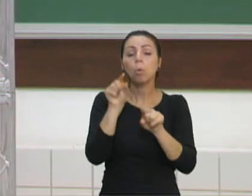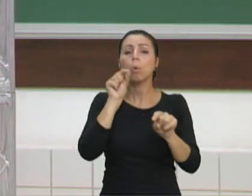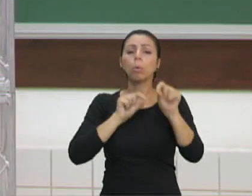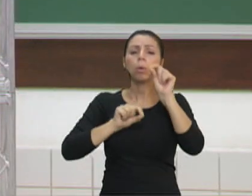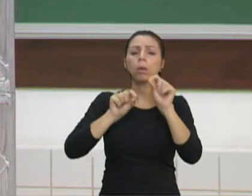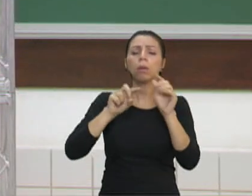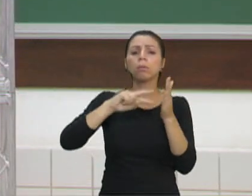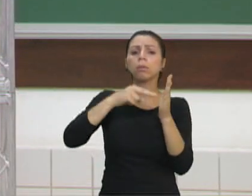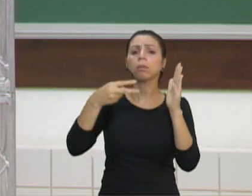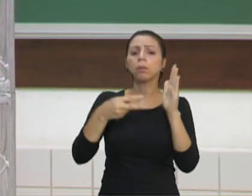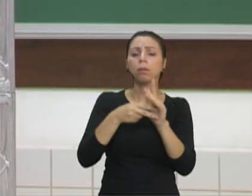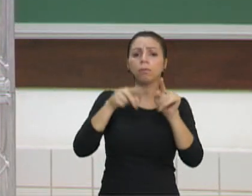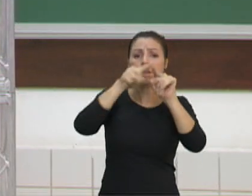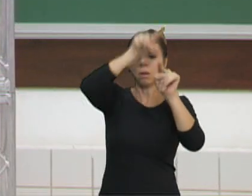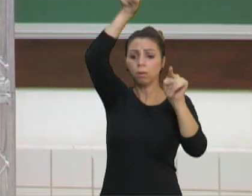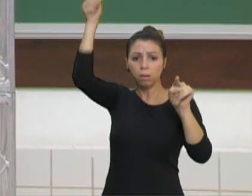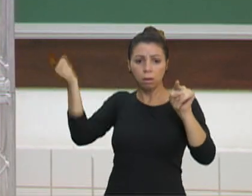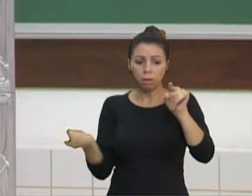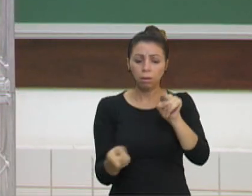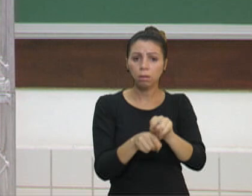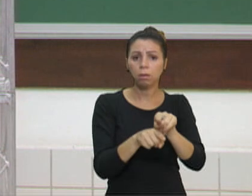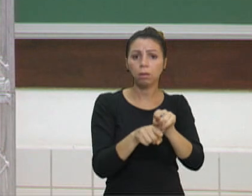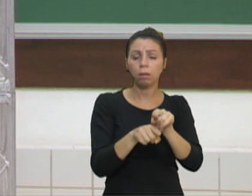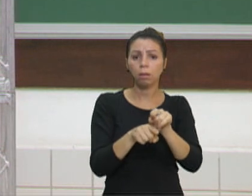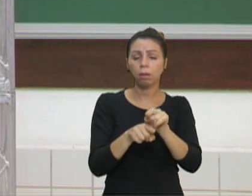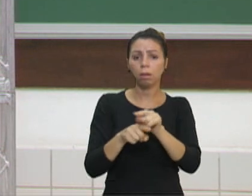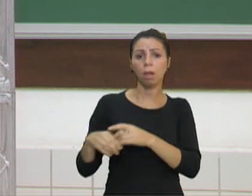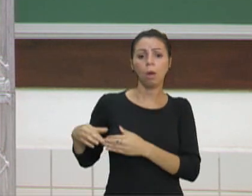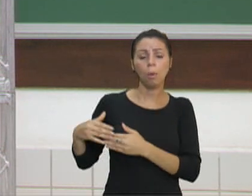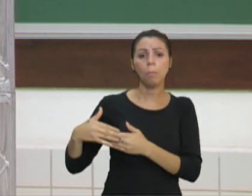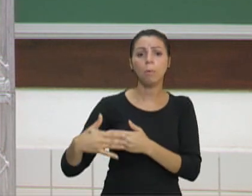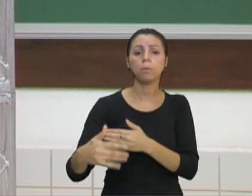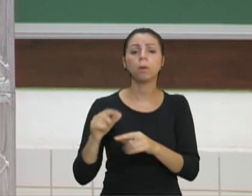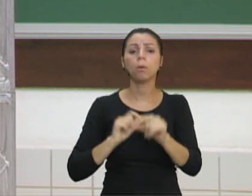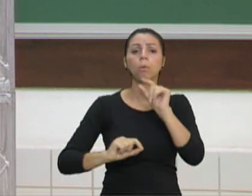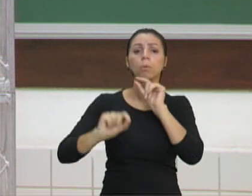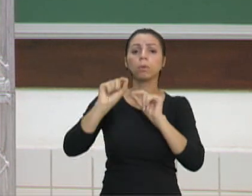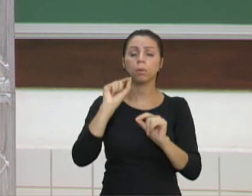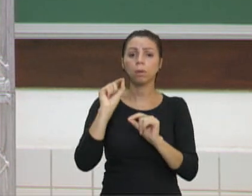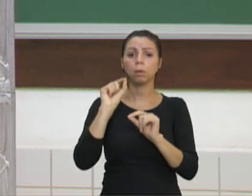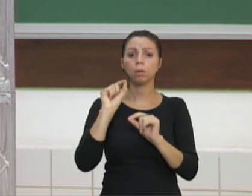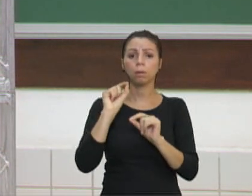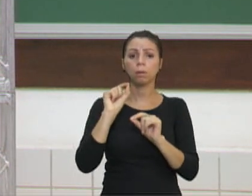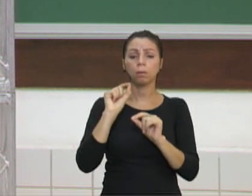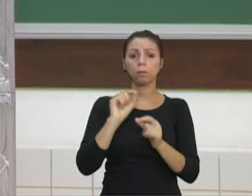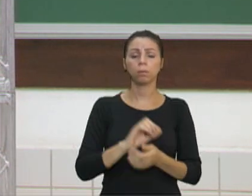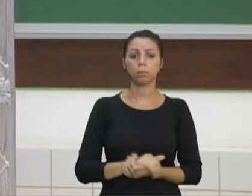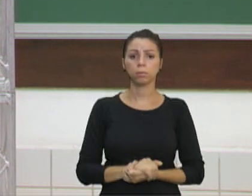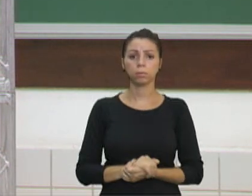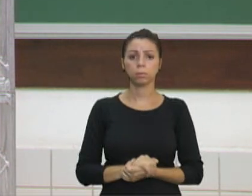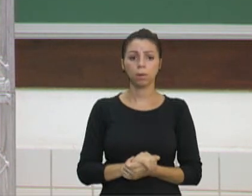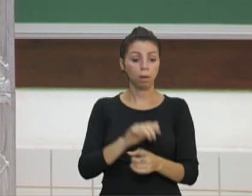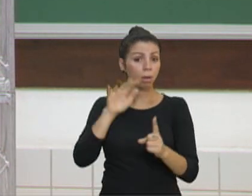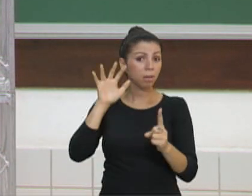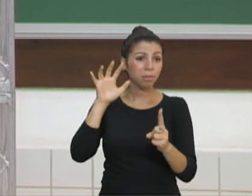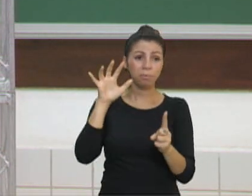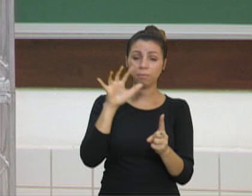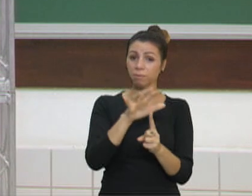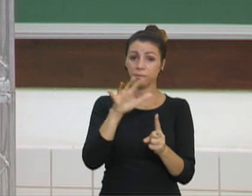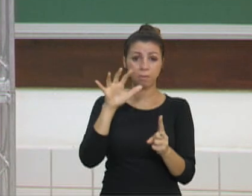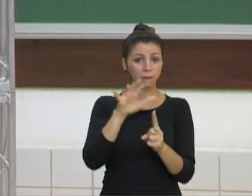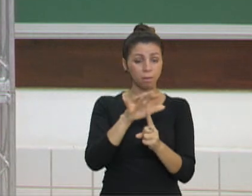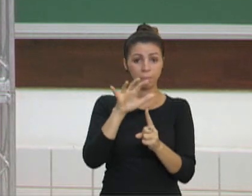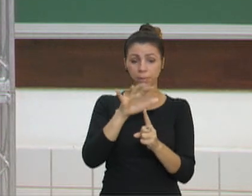Inversão térmica é um processo, né, meteorológico, um processo que vai afetar